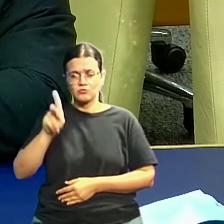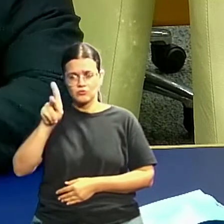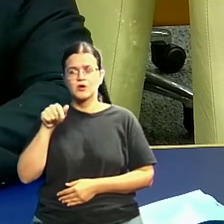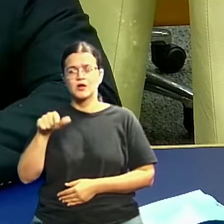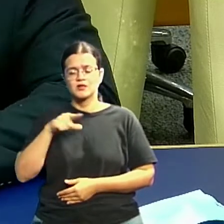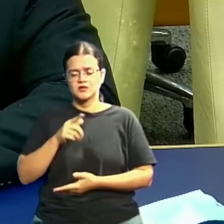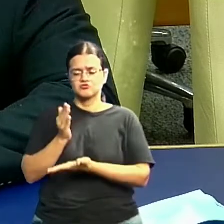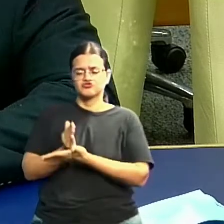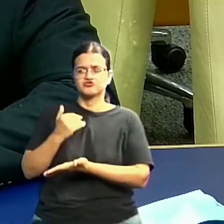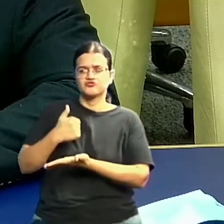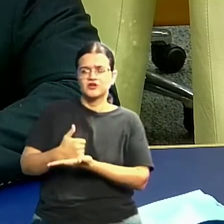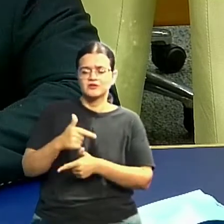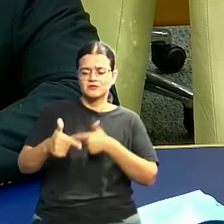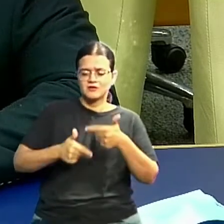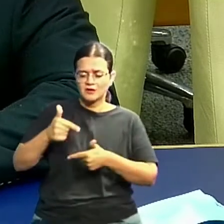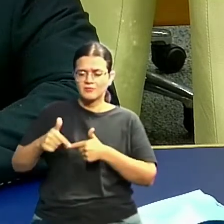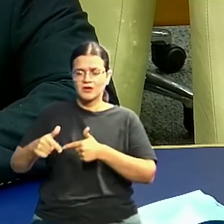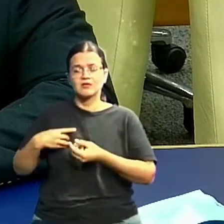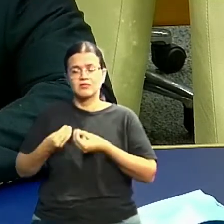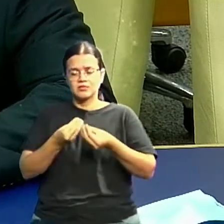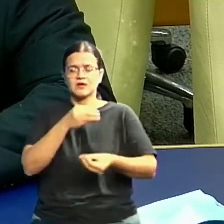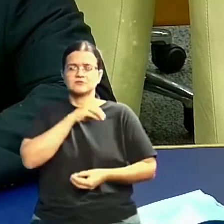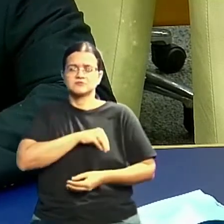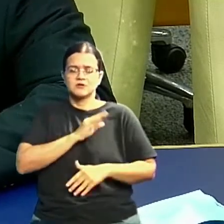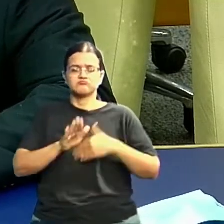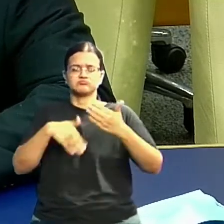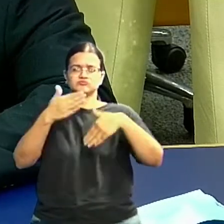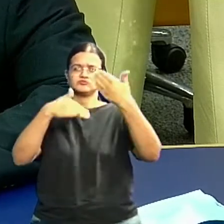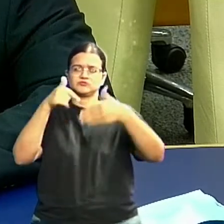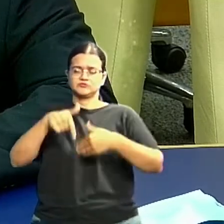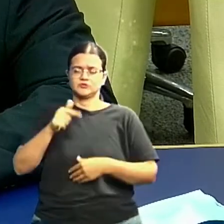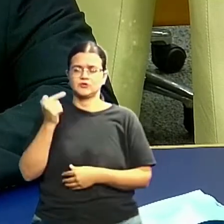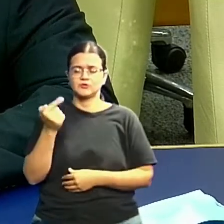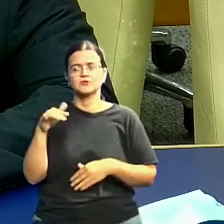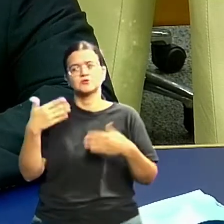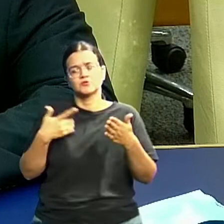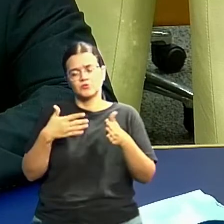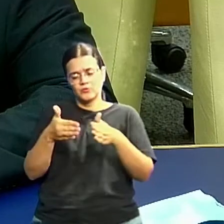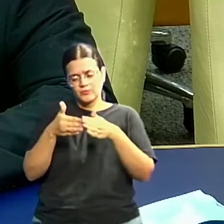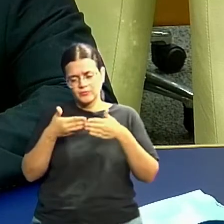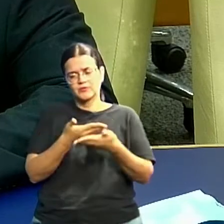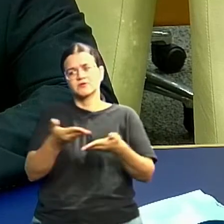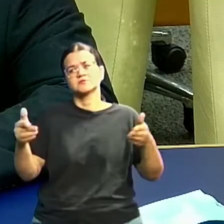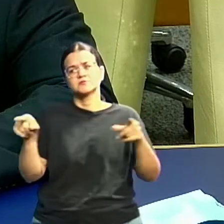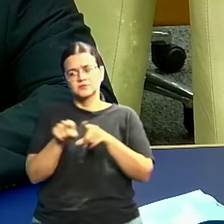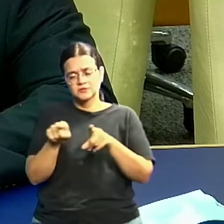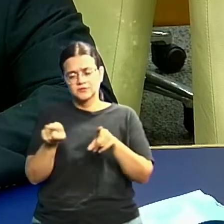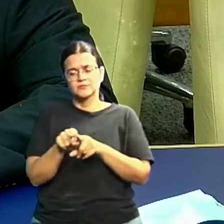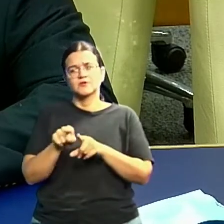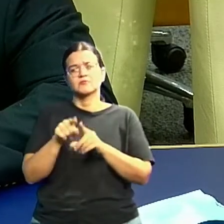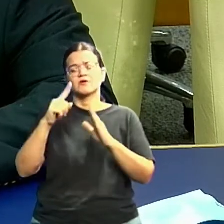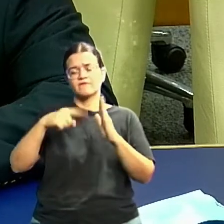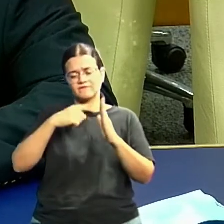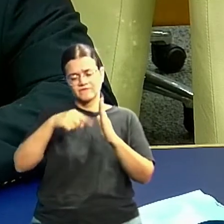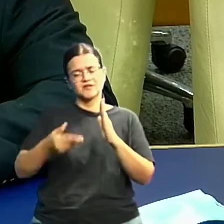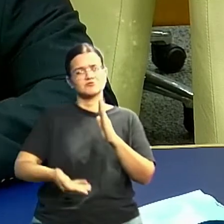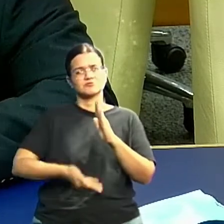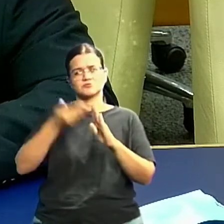emprego, leva o desenvolvimento e leva a renda na cidade de Goiânia. Então eu peço também, no sentido de